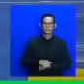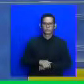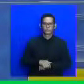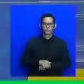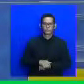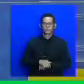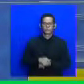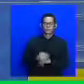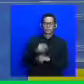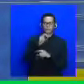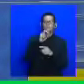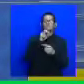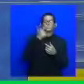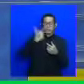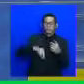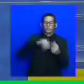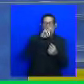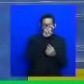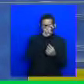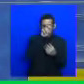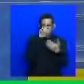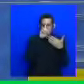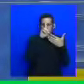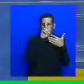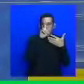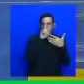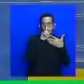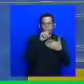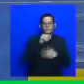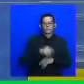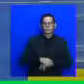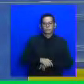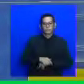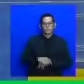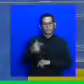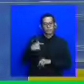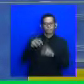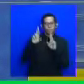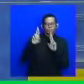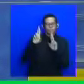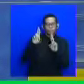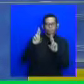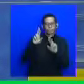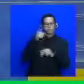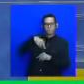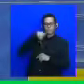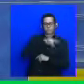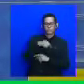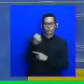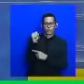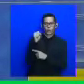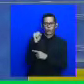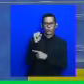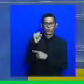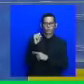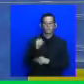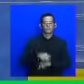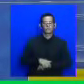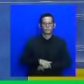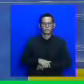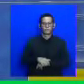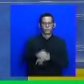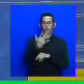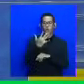Mais 5 dezenas. Tô numa torcida aqui por você. 08.